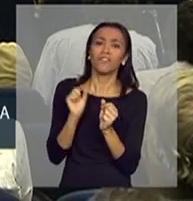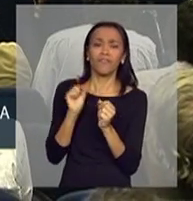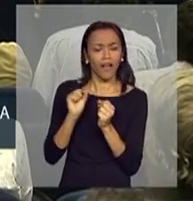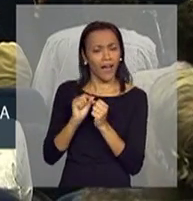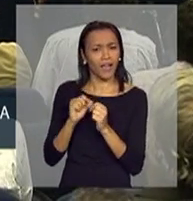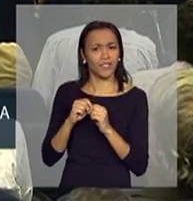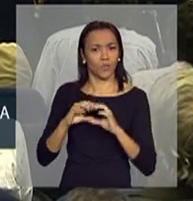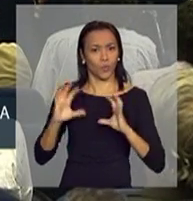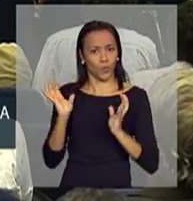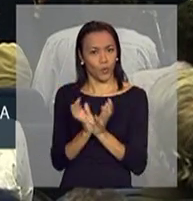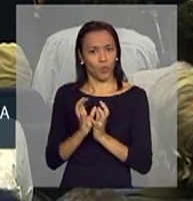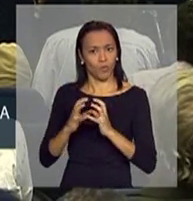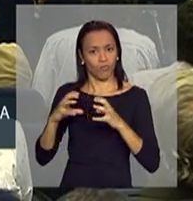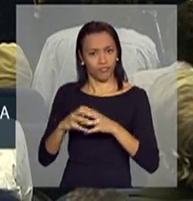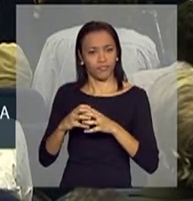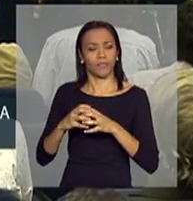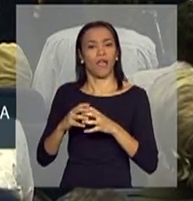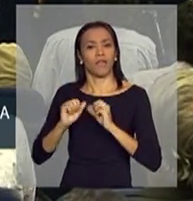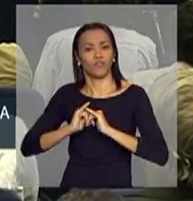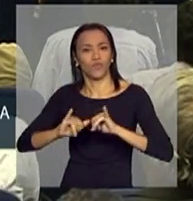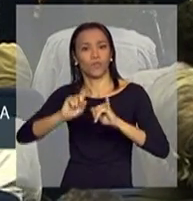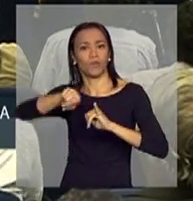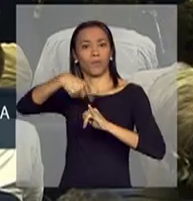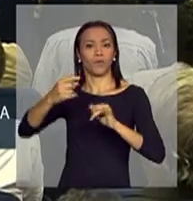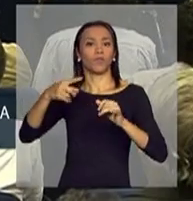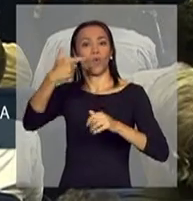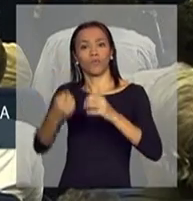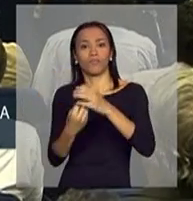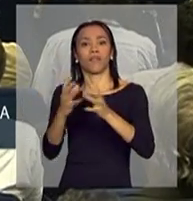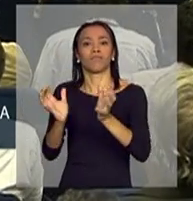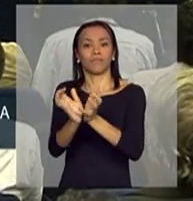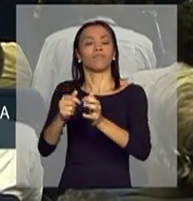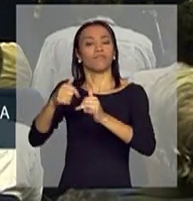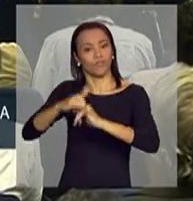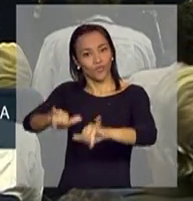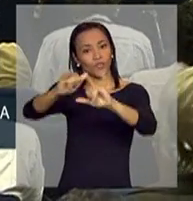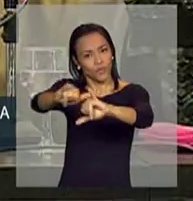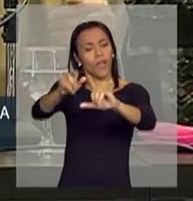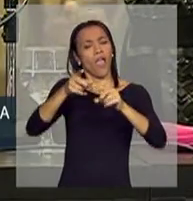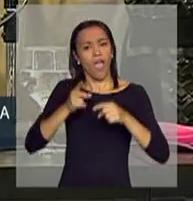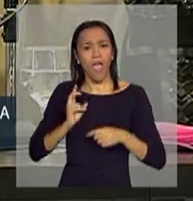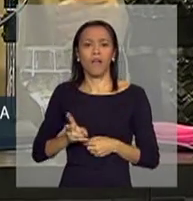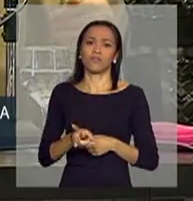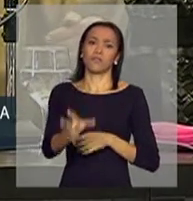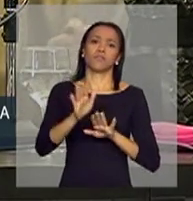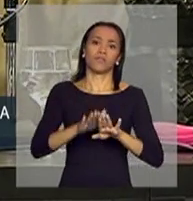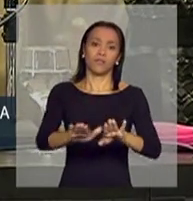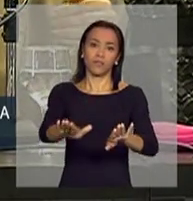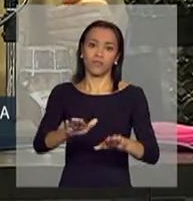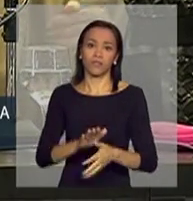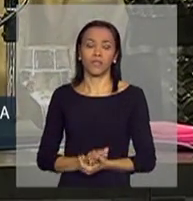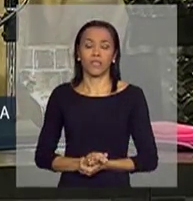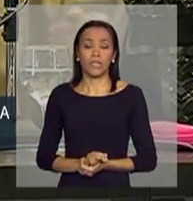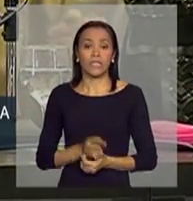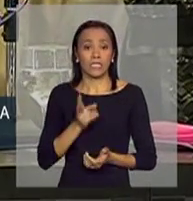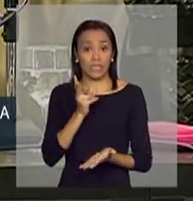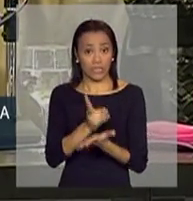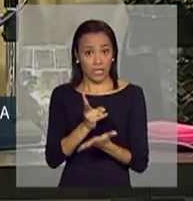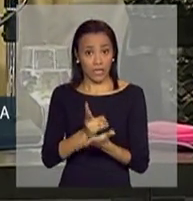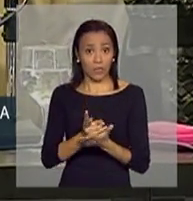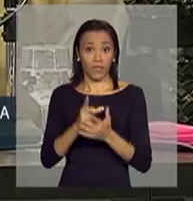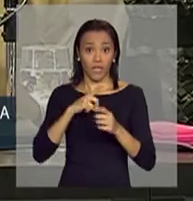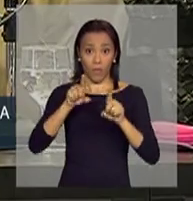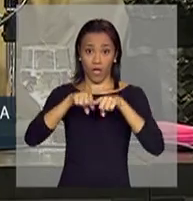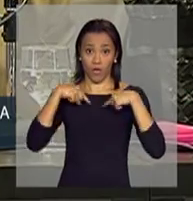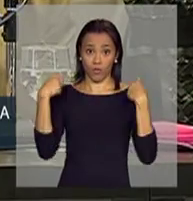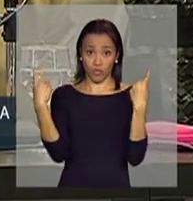e o Eduardo e o Amerigo podem testar isso, deve haver a ênfase sobre as audiências públicas,